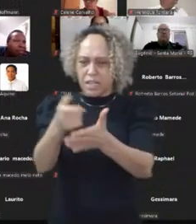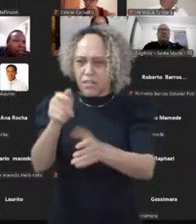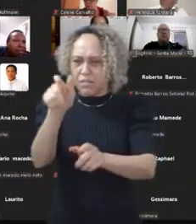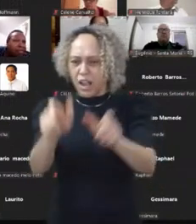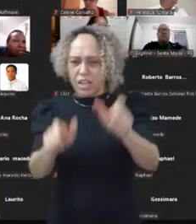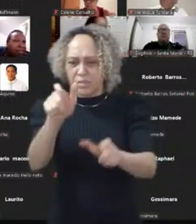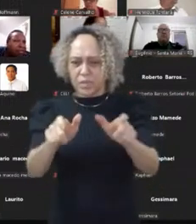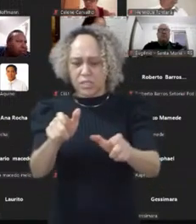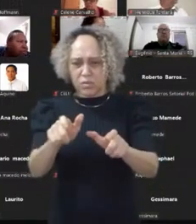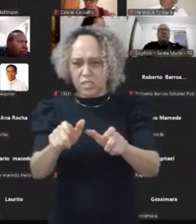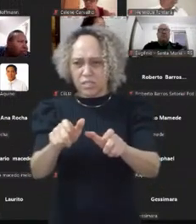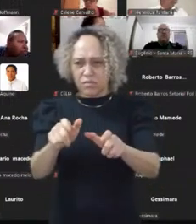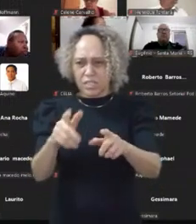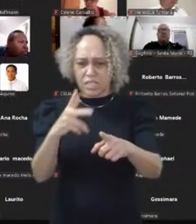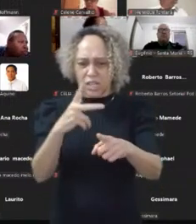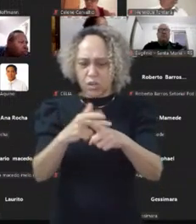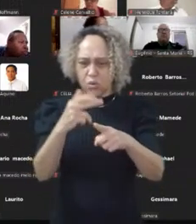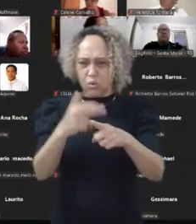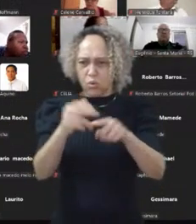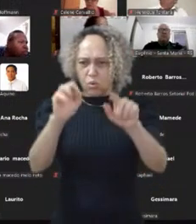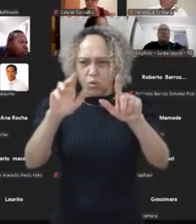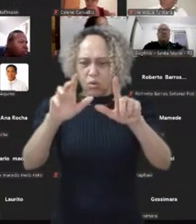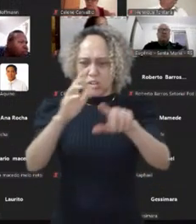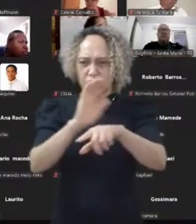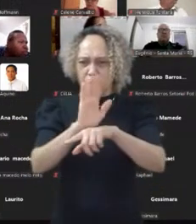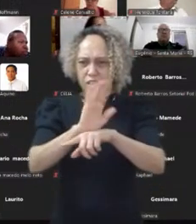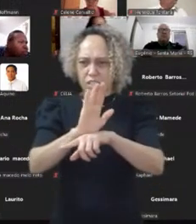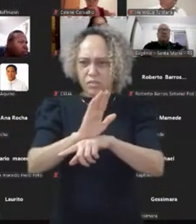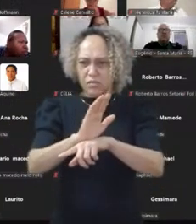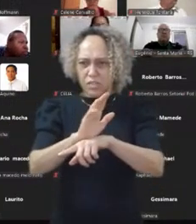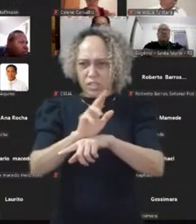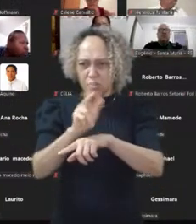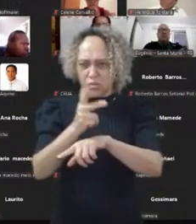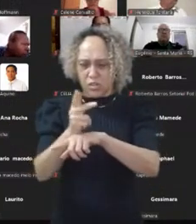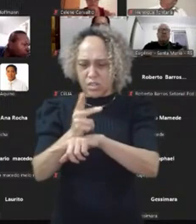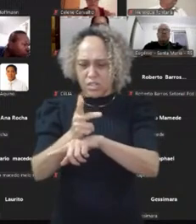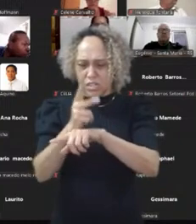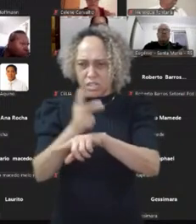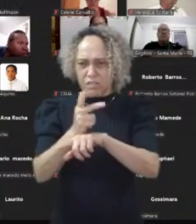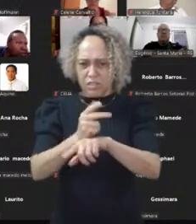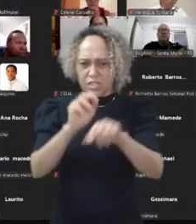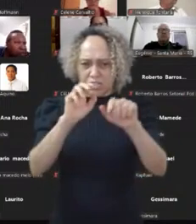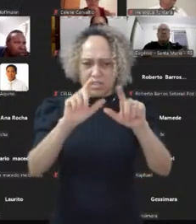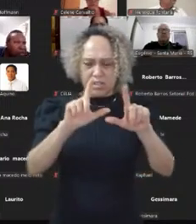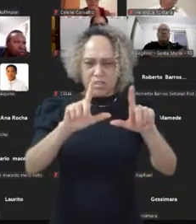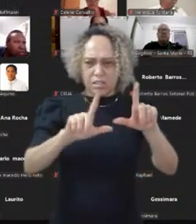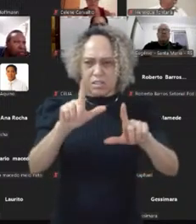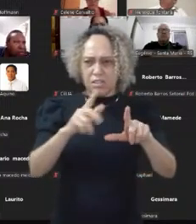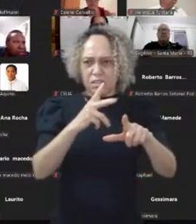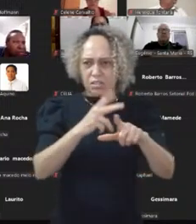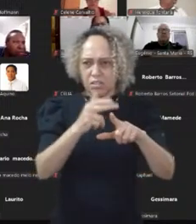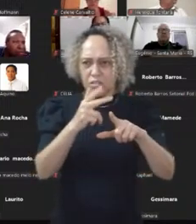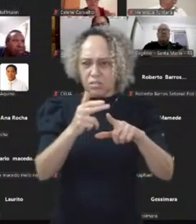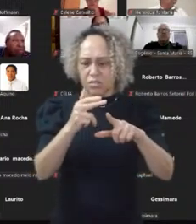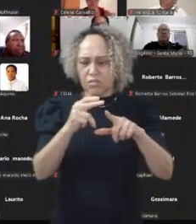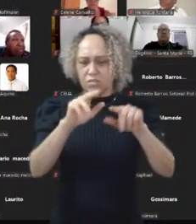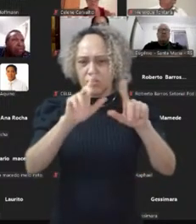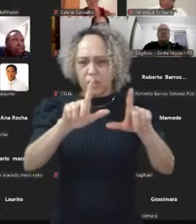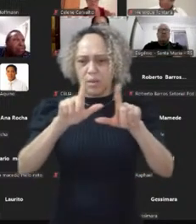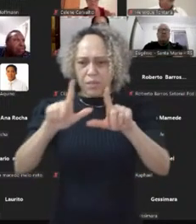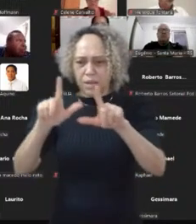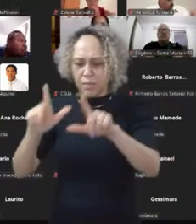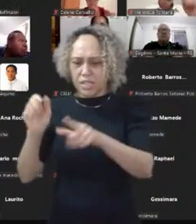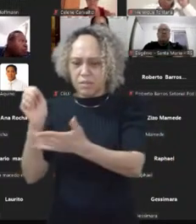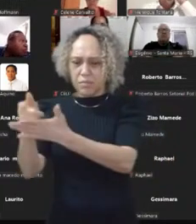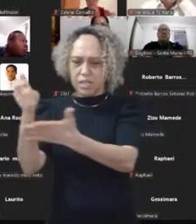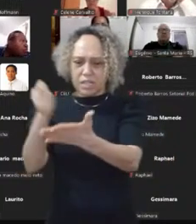claro que foi muito focado O Flagrante e claro crime eleitoral disso mas o que pouco foi